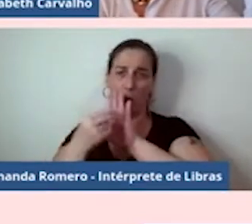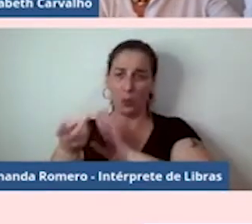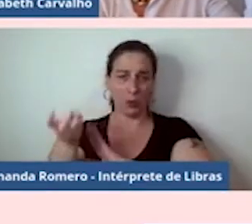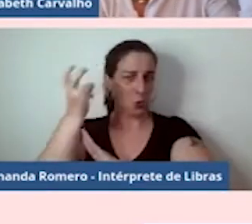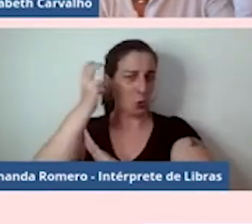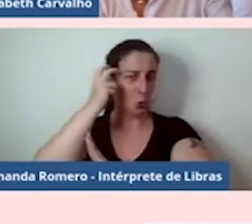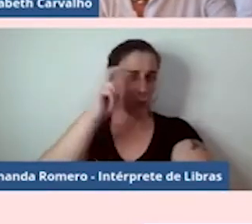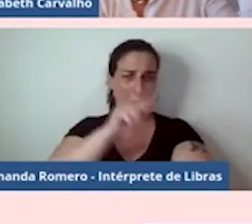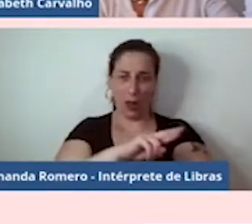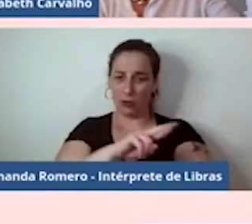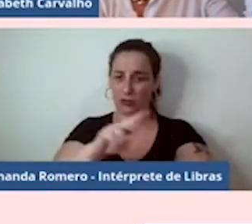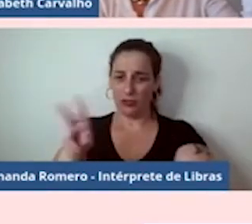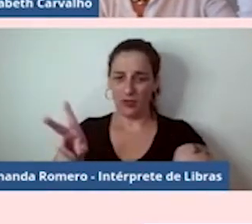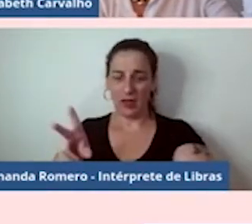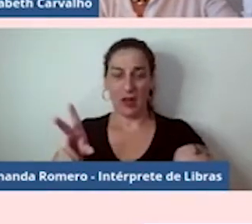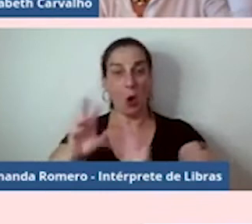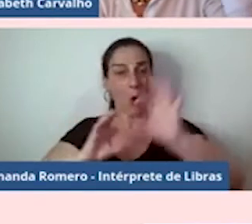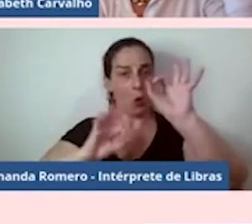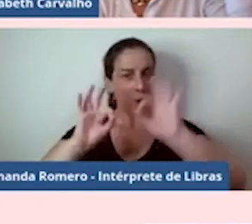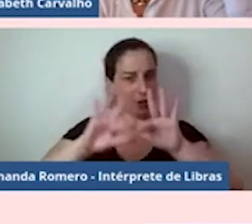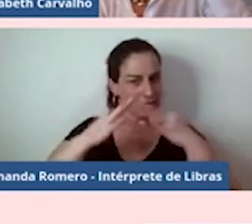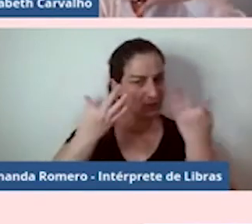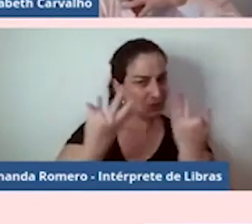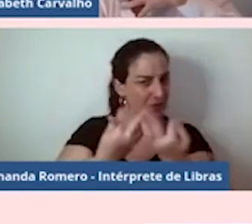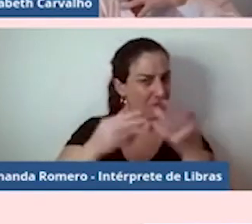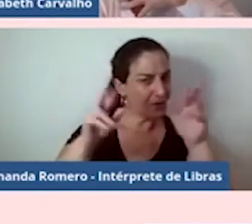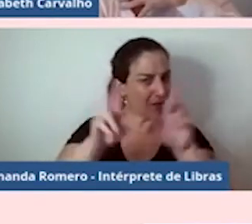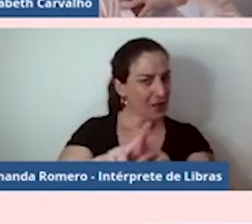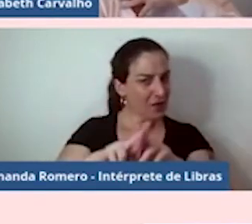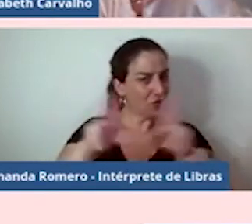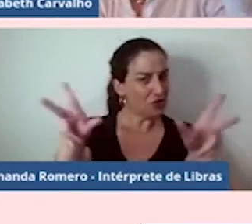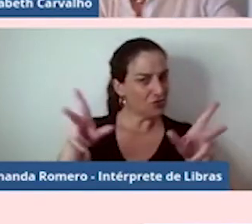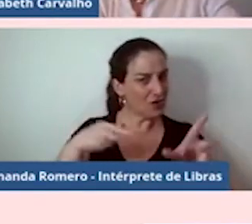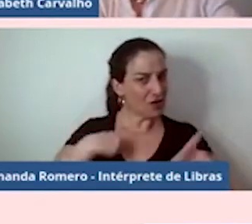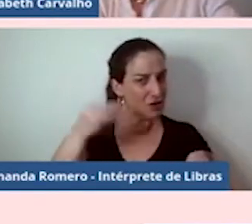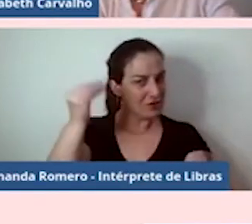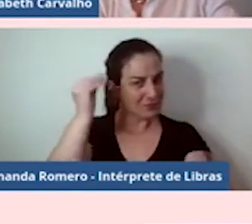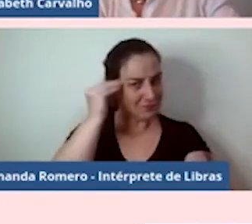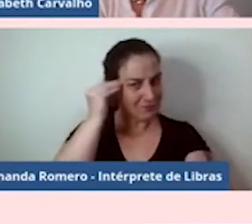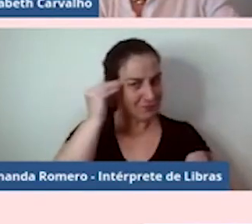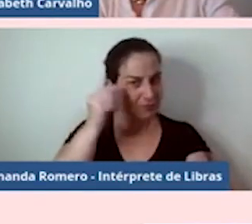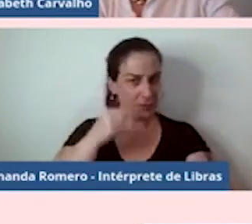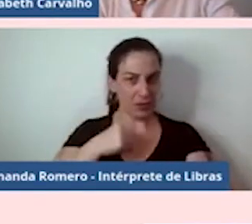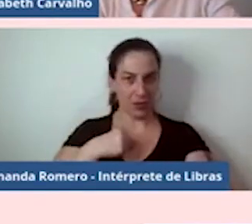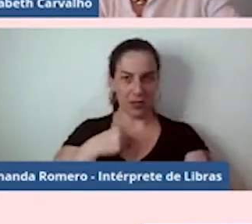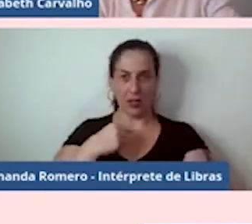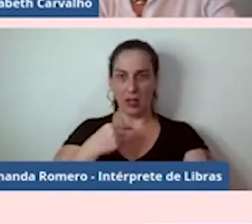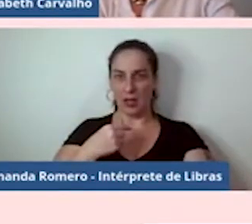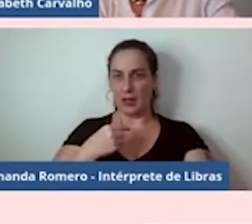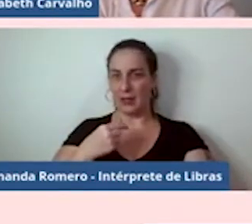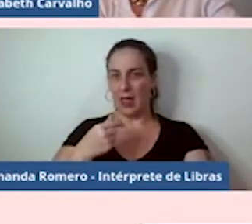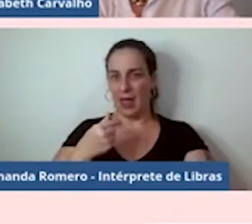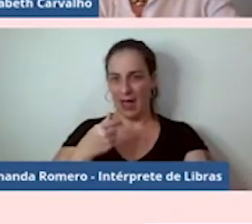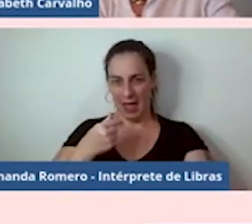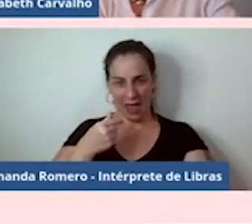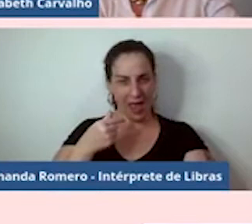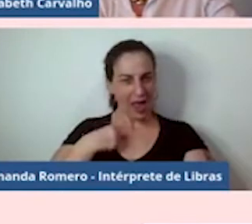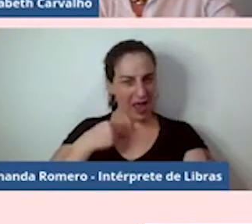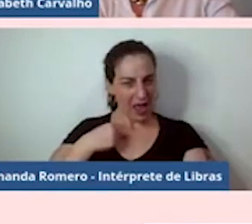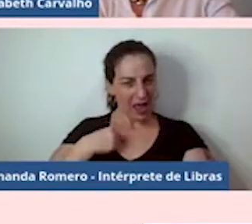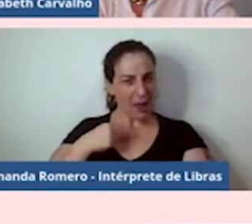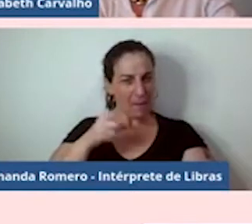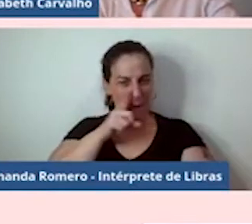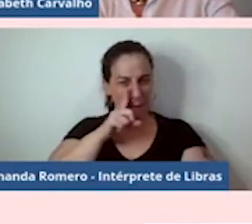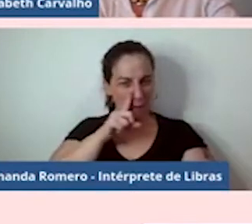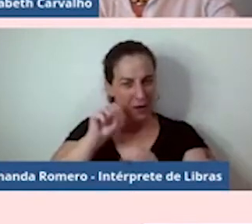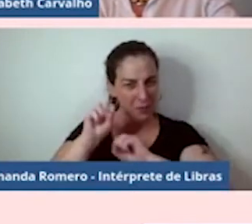diferentes, tá? Com uma organização familiar muito diferente da que eu vivi. Eu não fui criada para ser dona de casa, eu